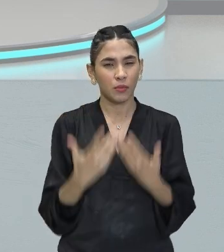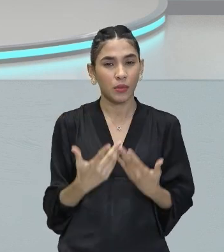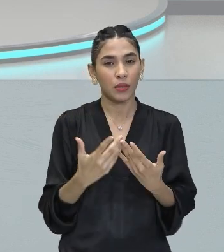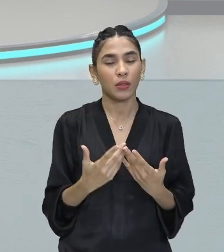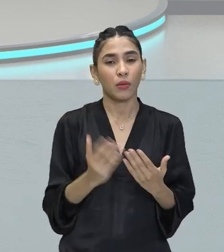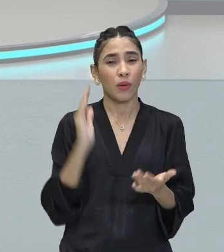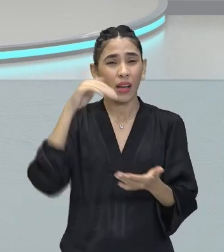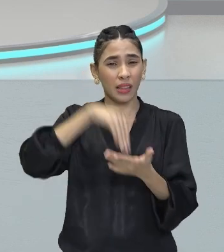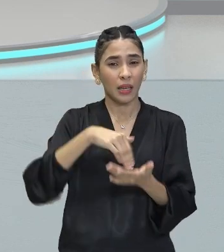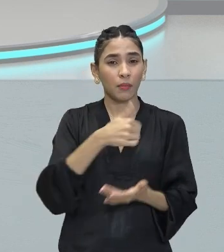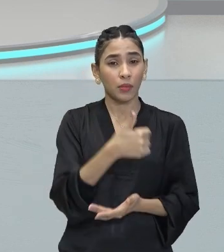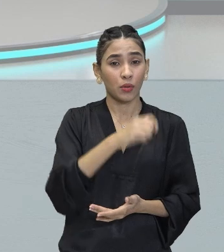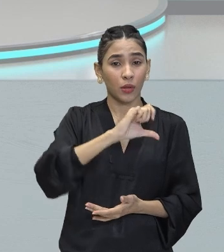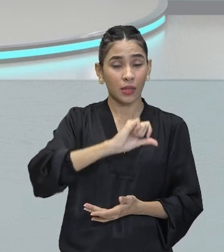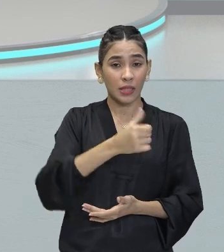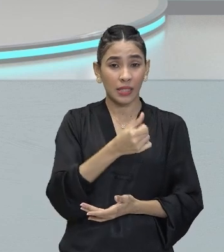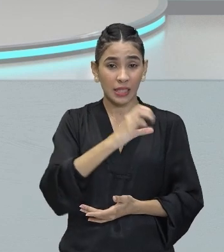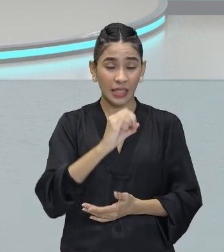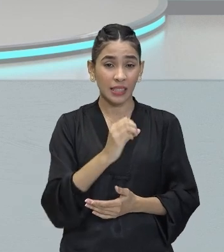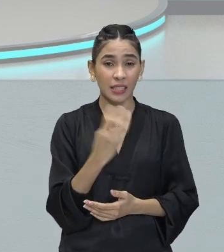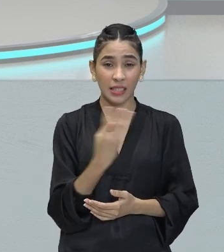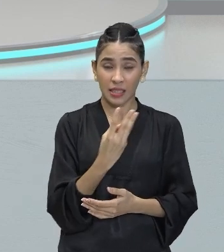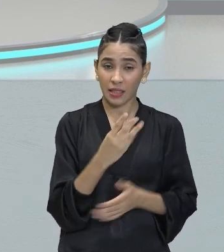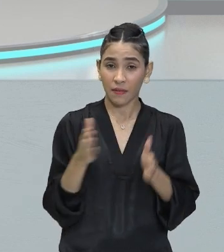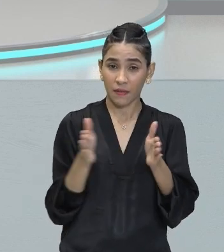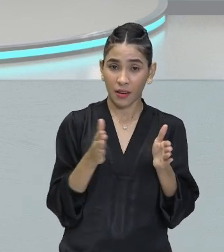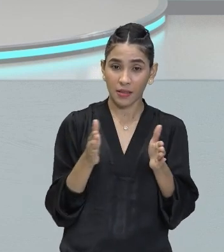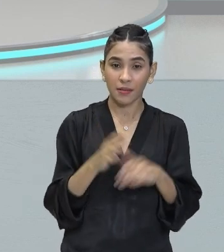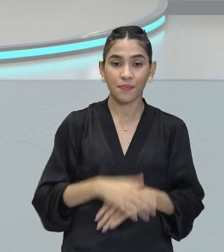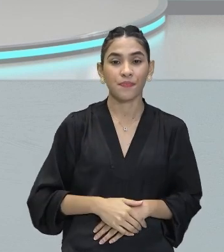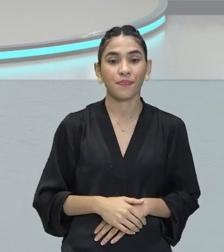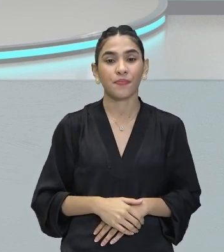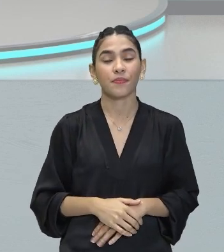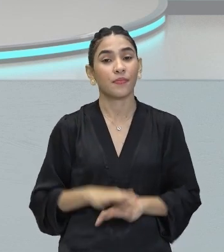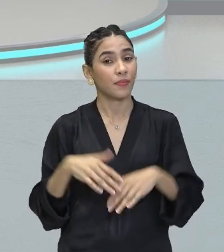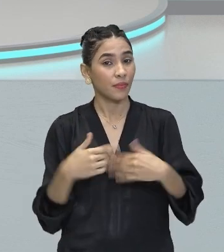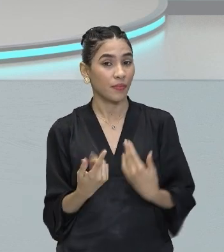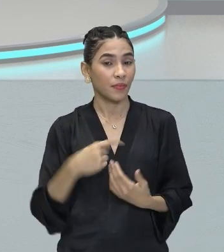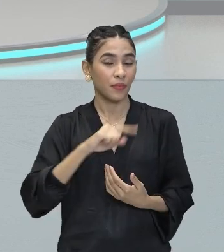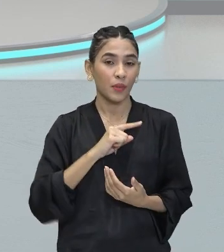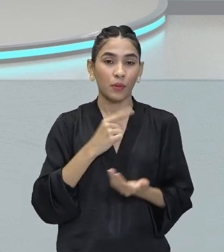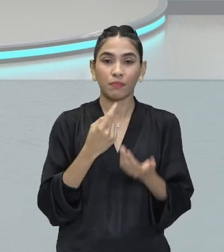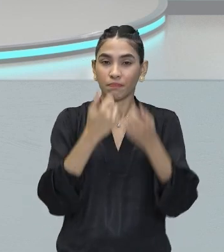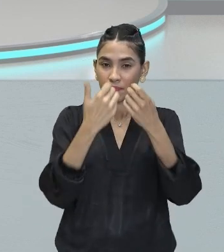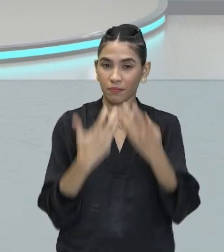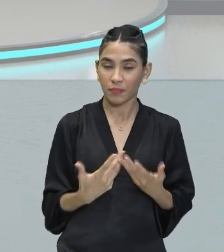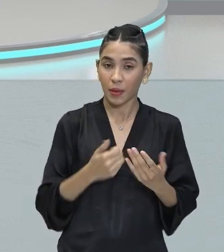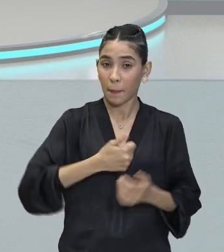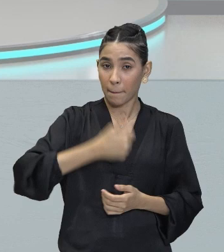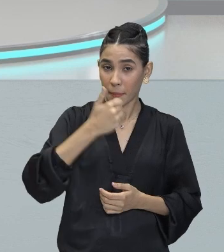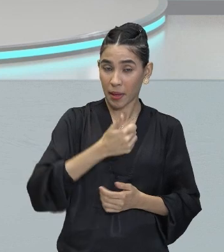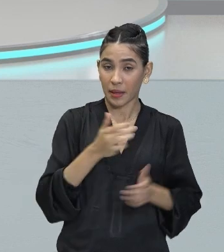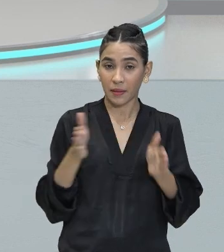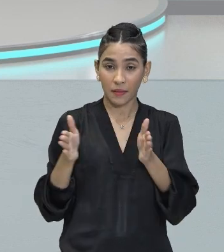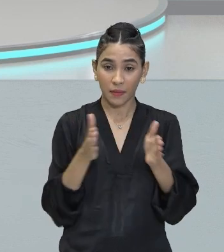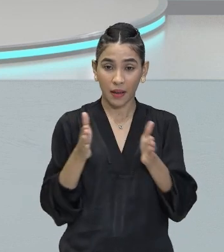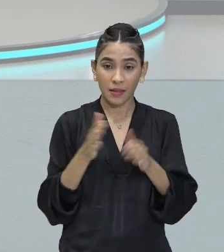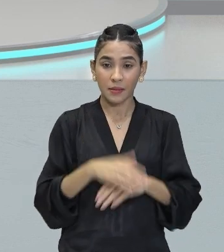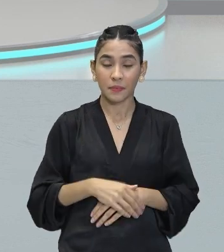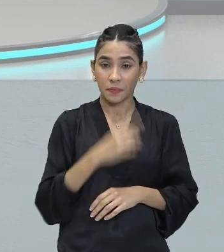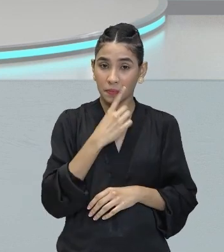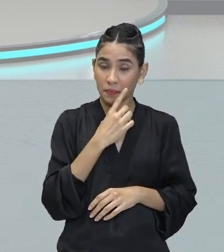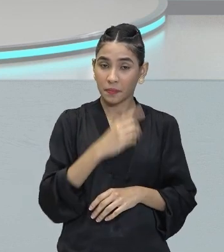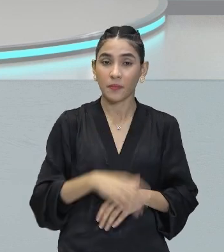1960 essa terceira fase, certo? E aí então, já que estamos falando dessa nossa primeira fase, vamos